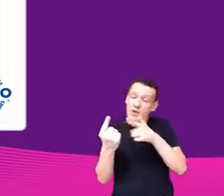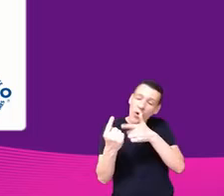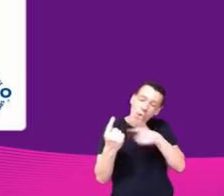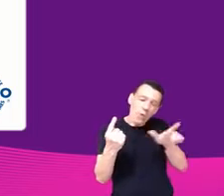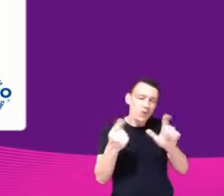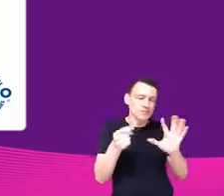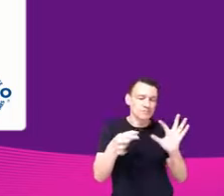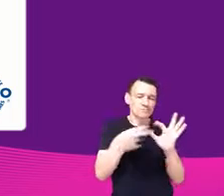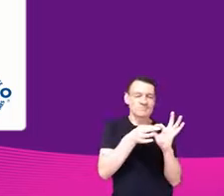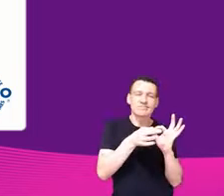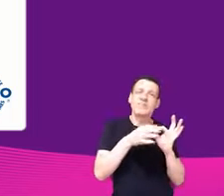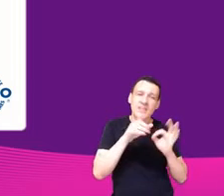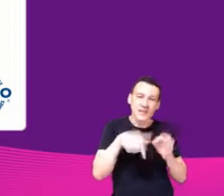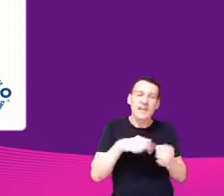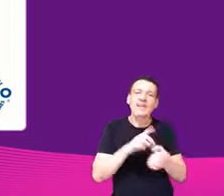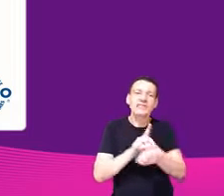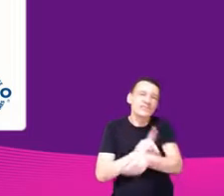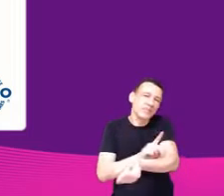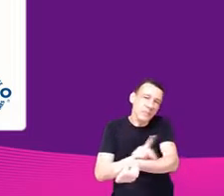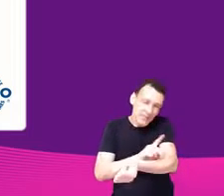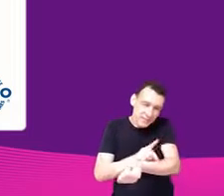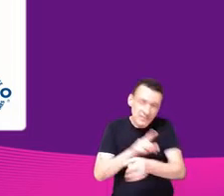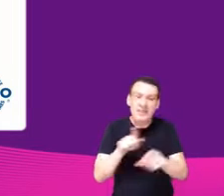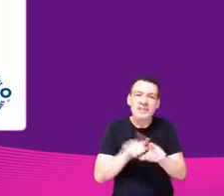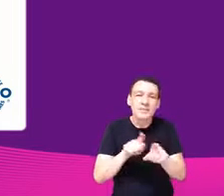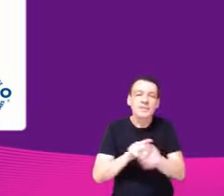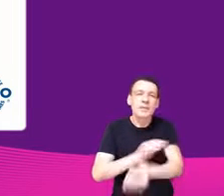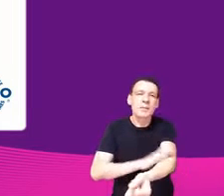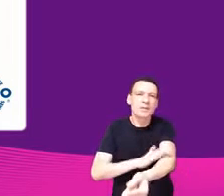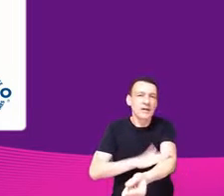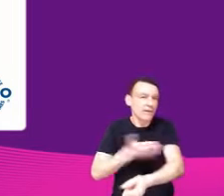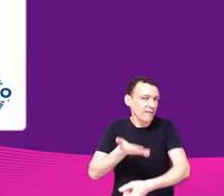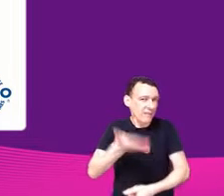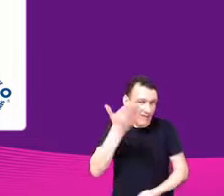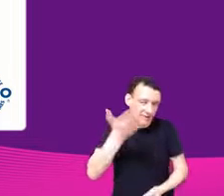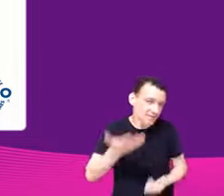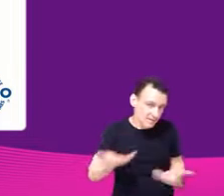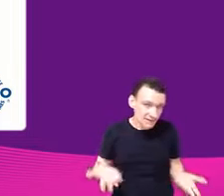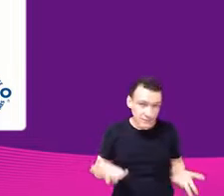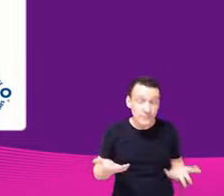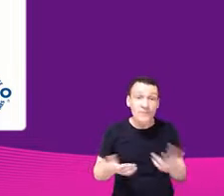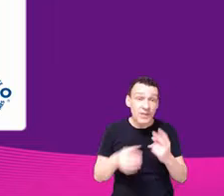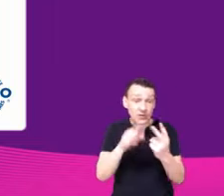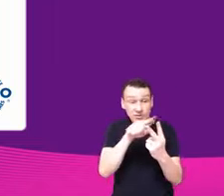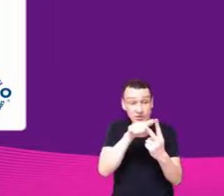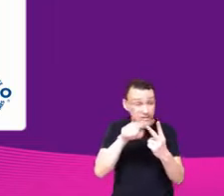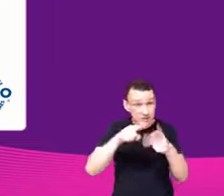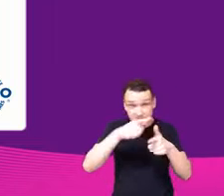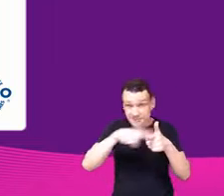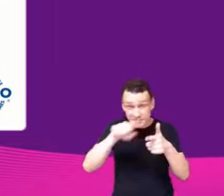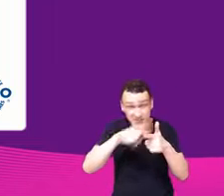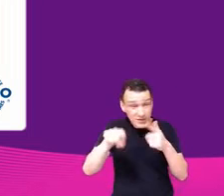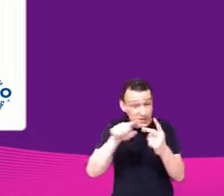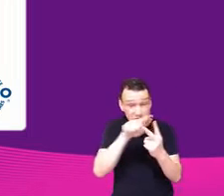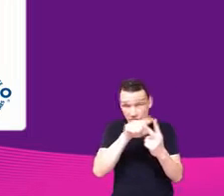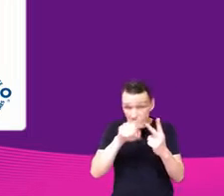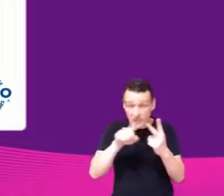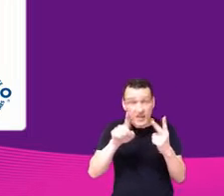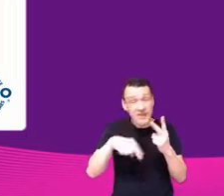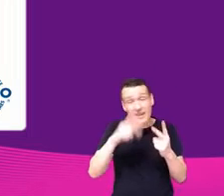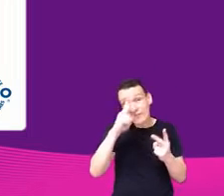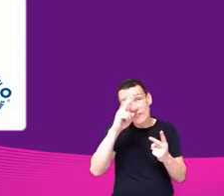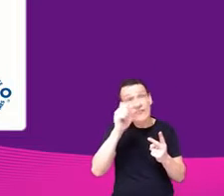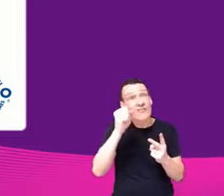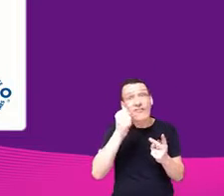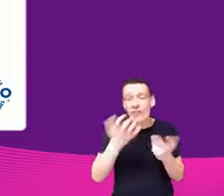hipertensão. E essa combinação desses dois problemas de saúde pública é que, na